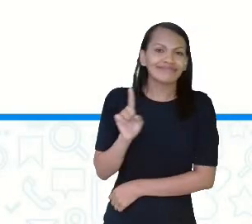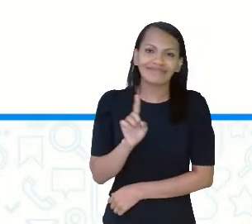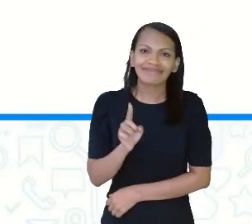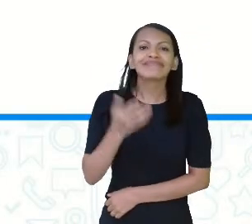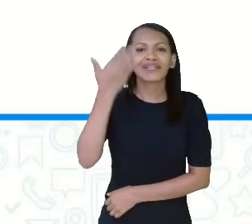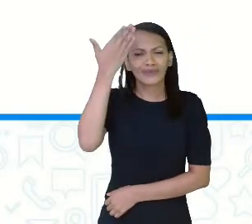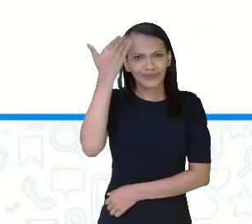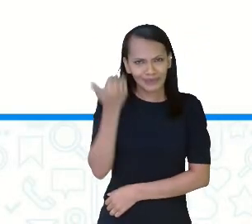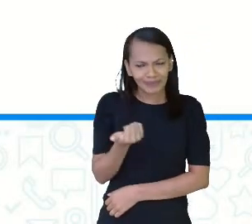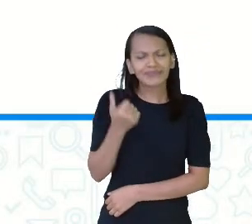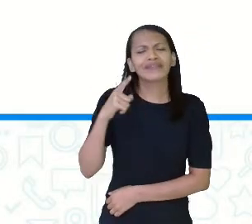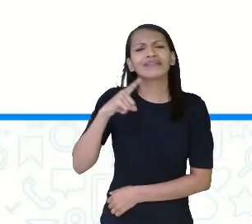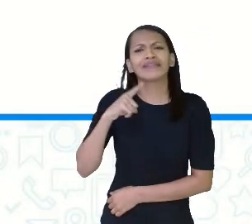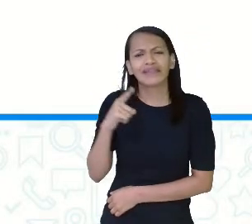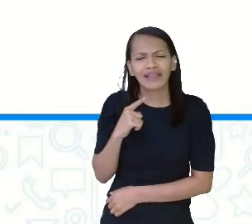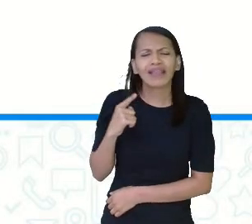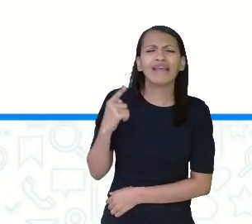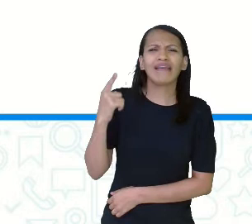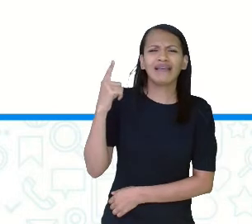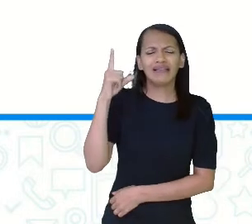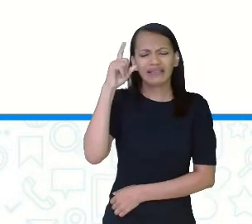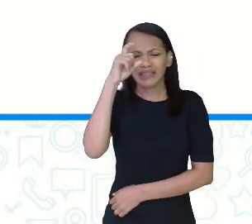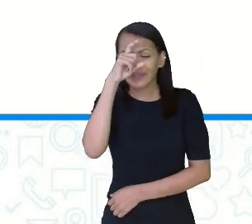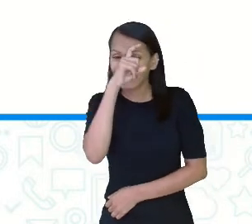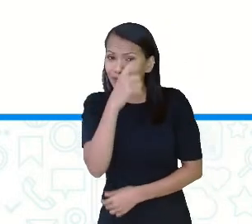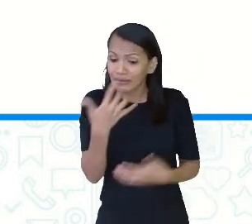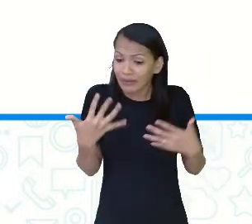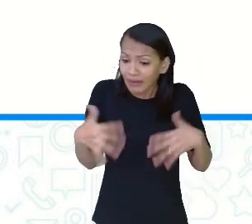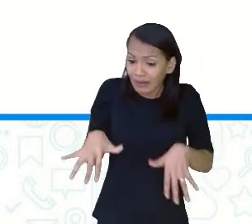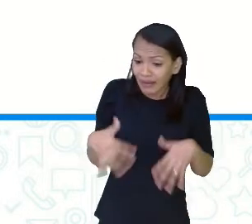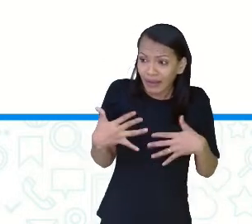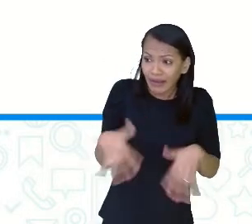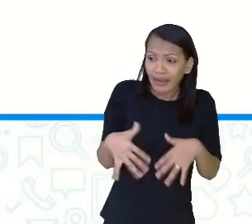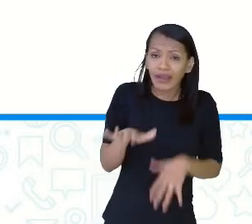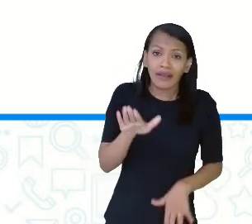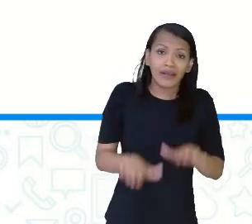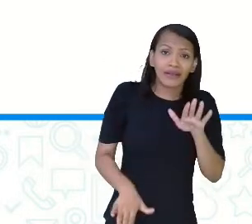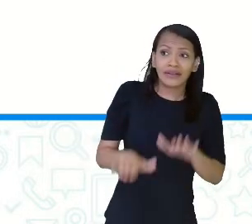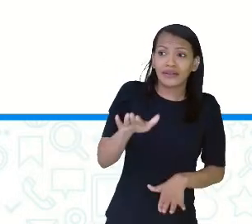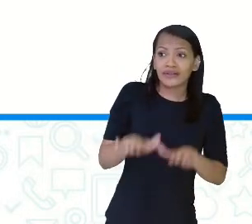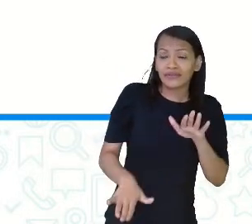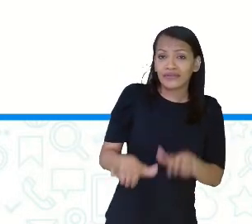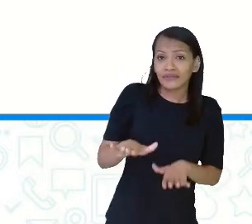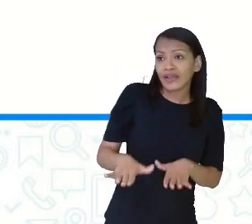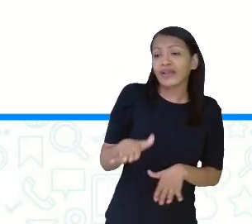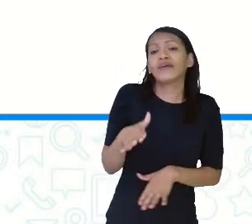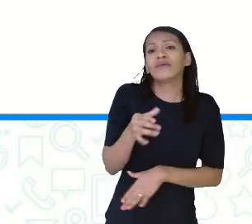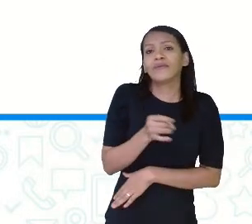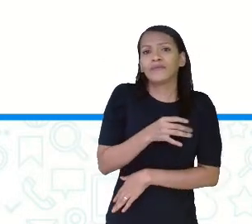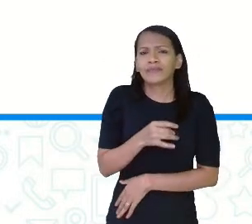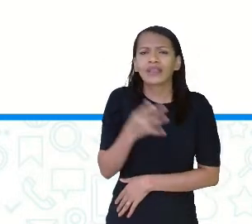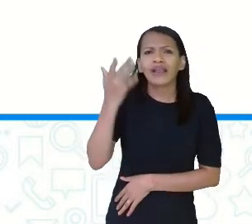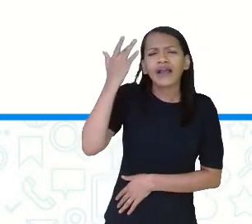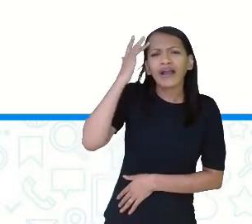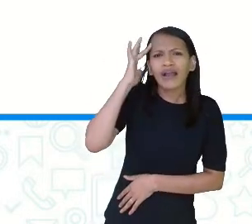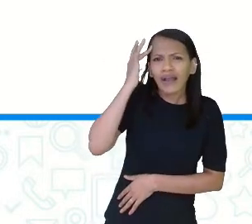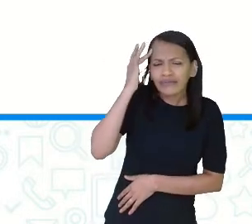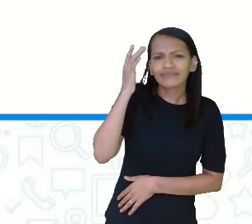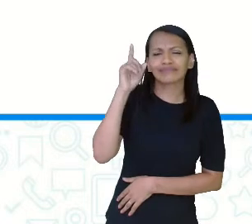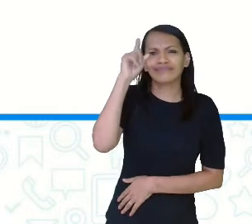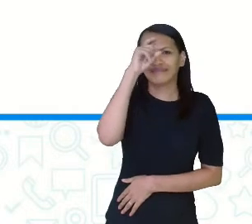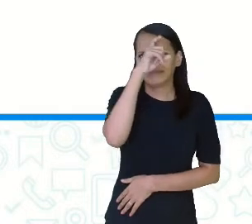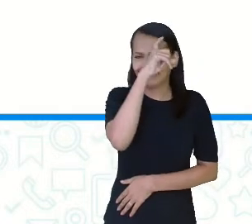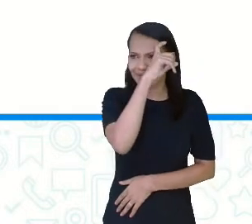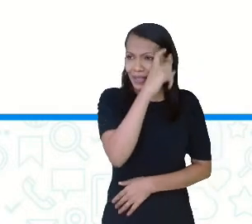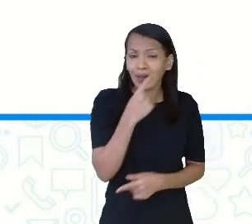gente tem dificuldade, né? Muita gente às vezes fica meio apreensivo porque acha difícil,